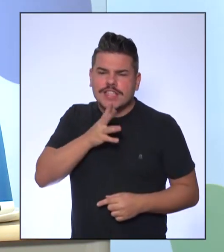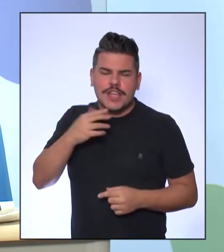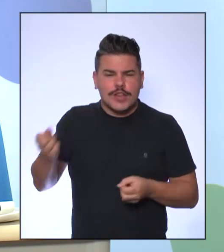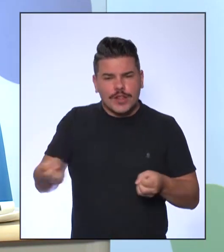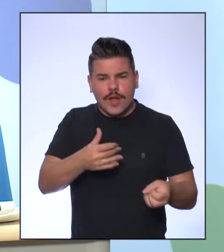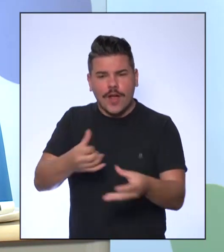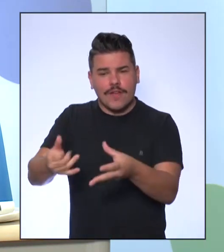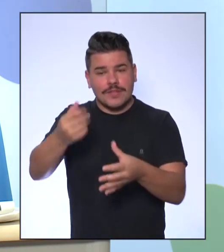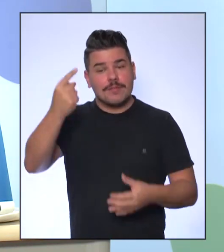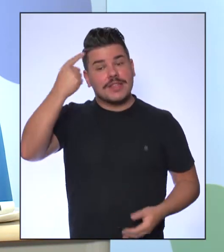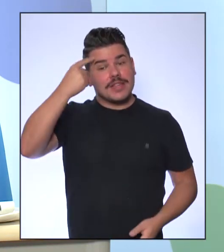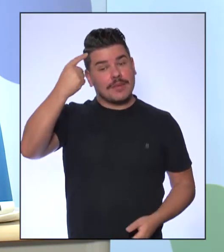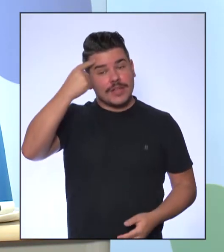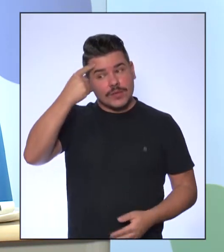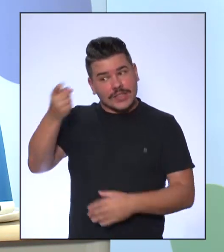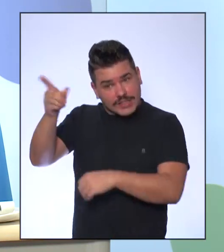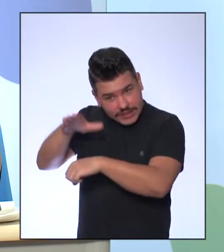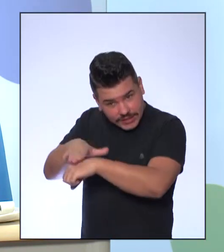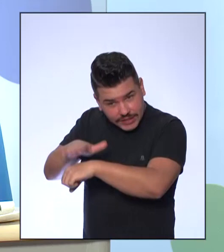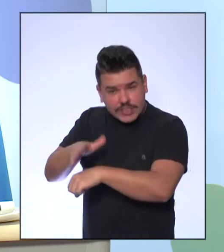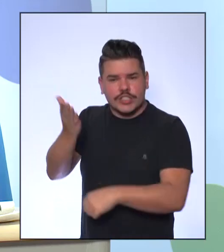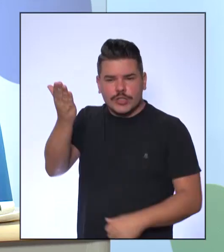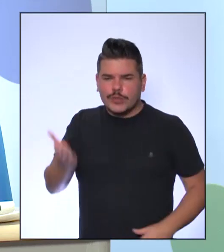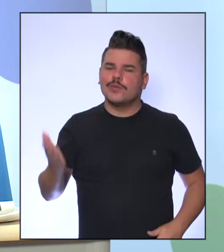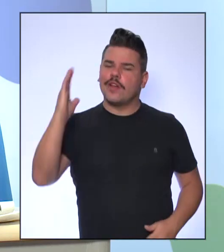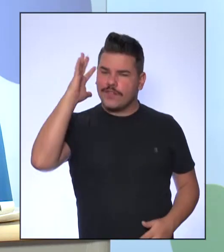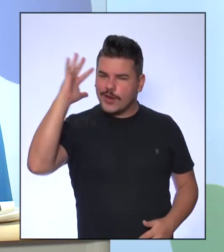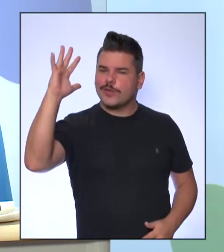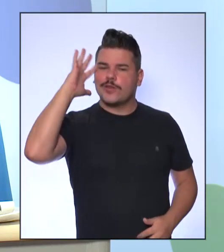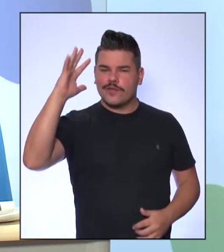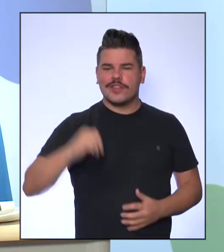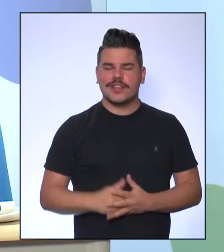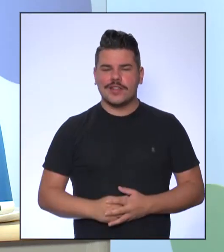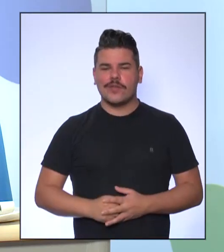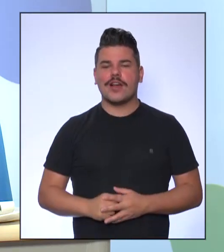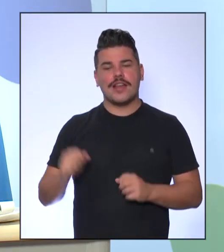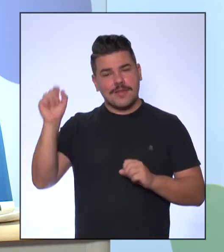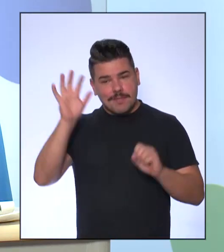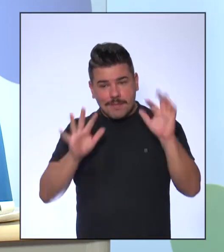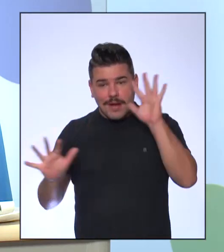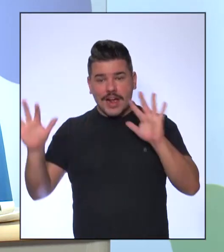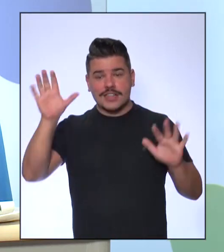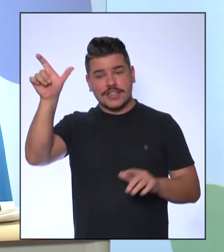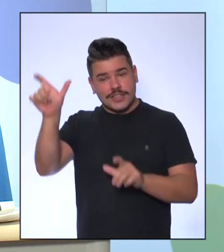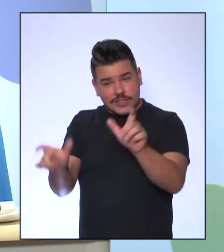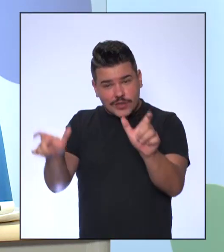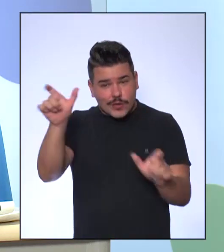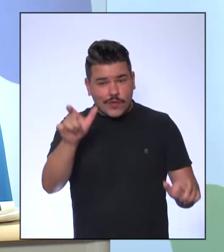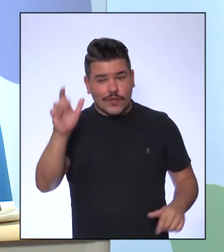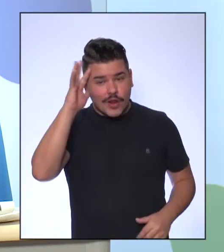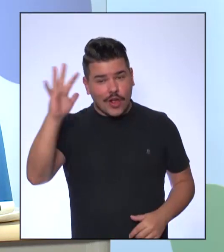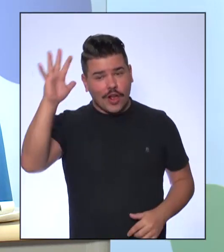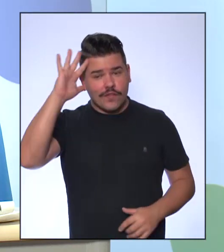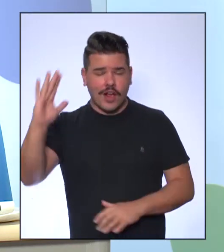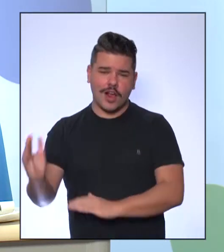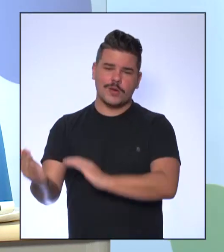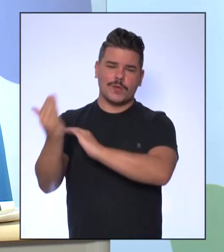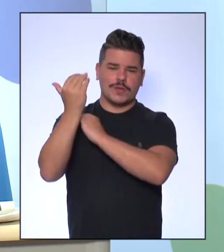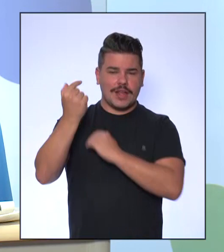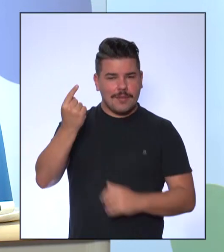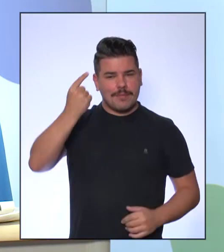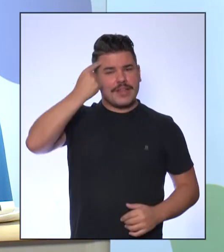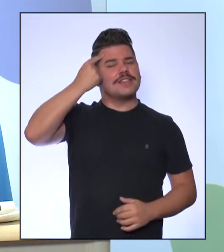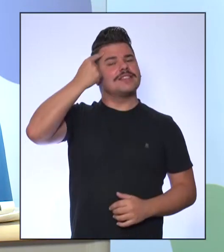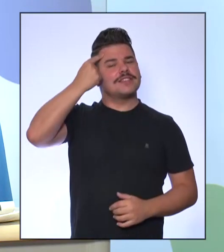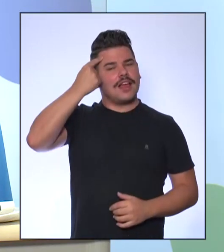atitude filosófica. Então, essa também é uma imagem interessante do filósofo para a gente pensar, né? É uma pessoa